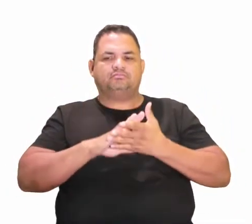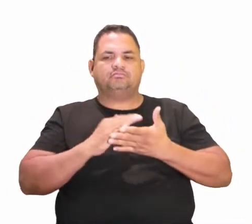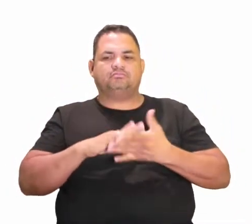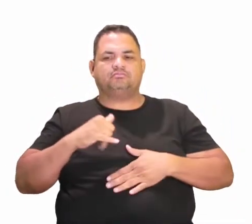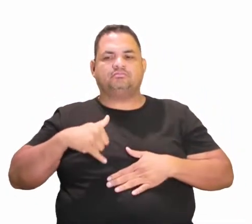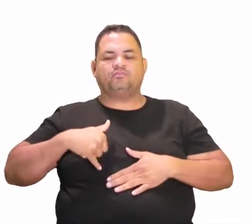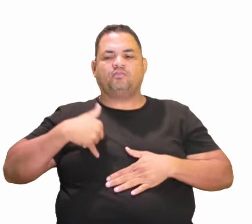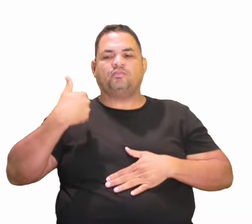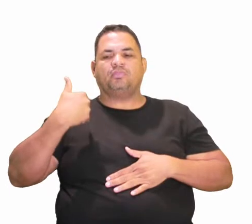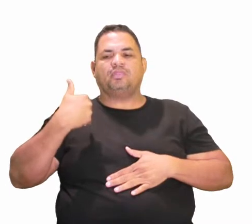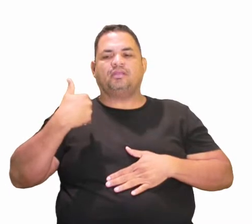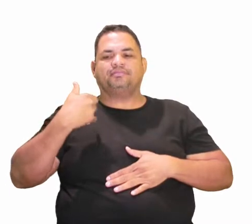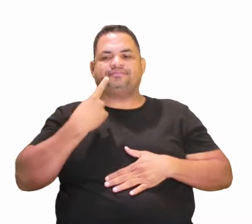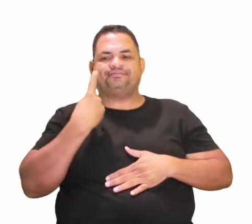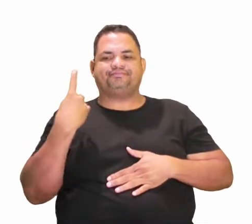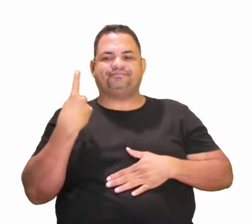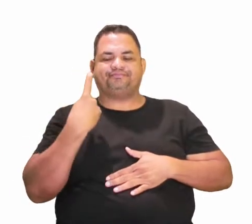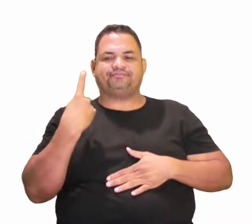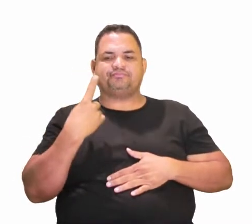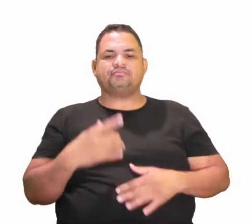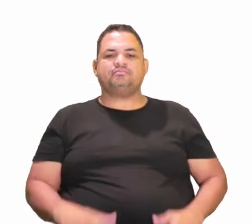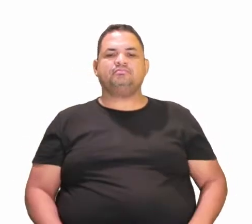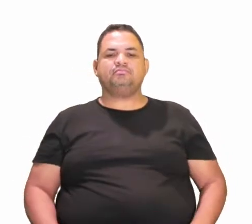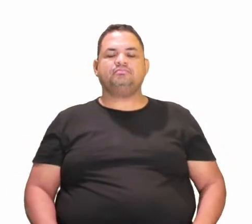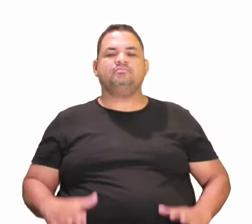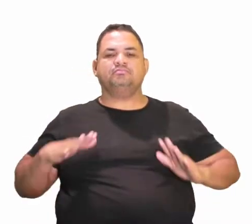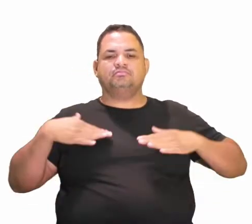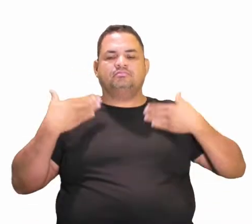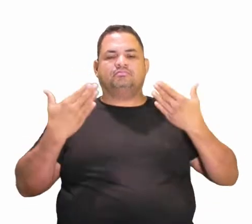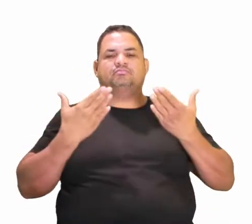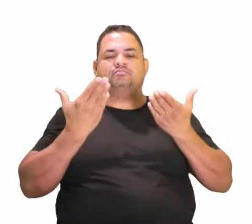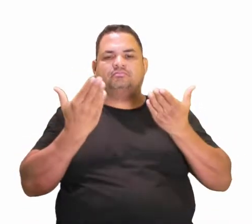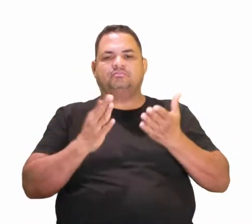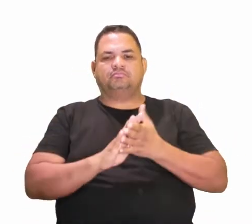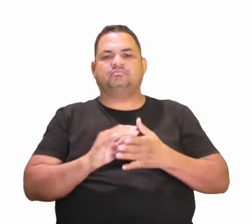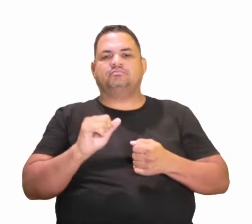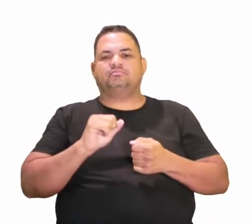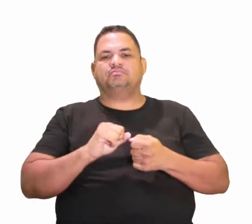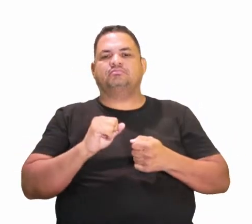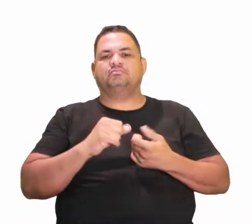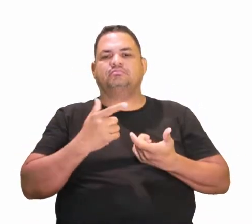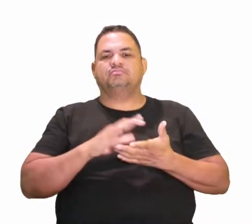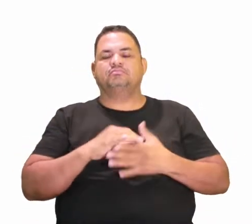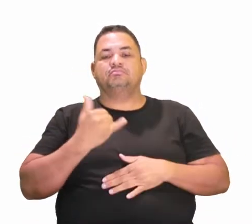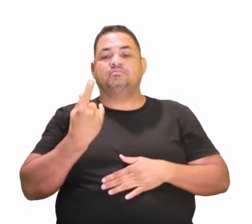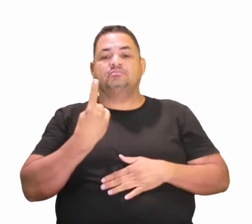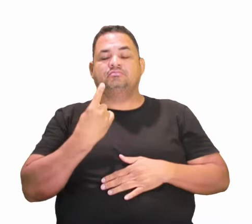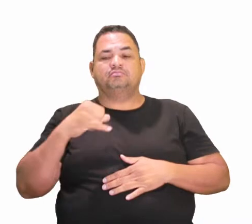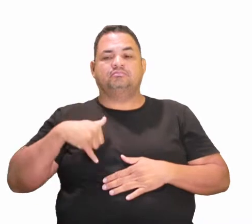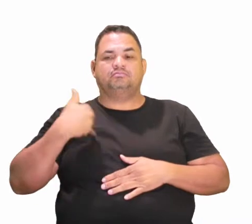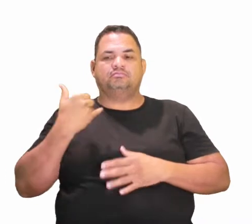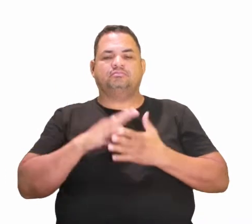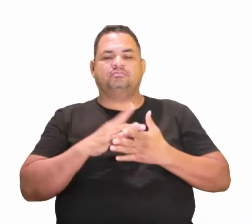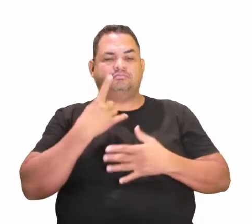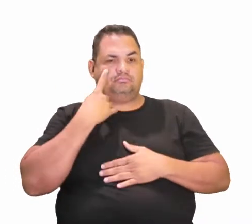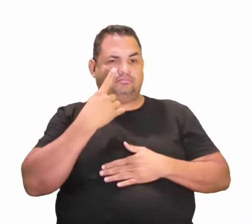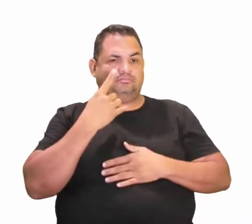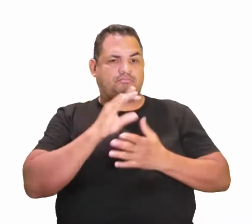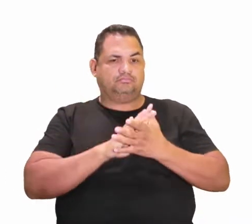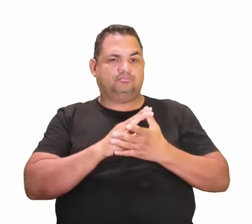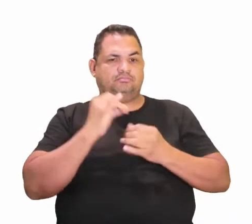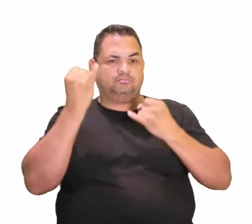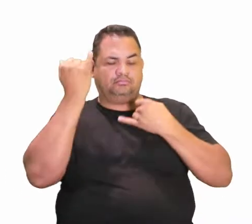então isso é uma evitation sobre a Amélia que tá fazendo um ano de idade a gente já vê essa informação bem